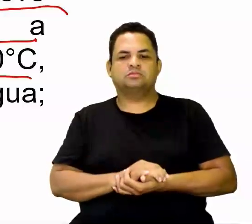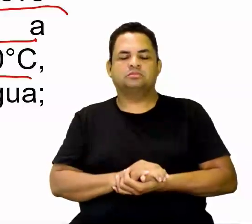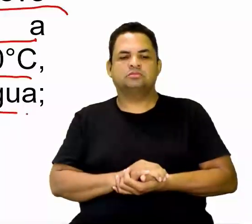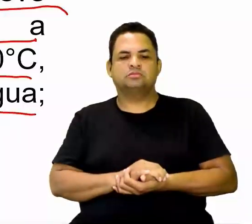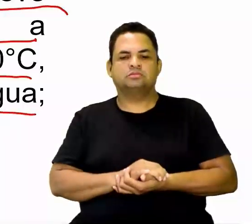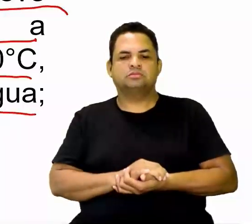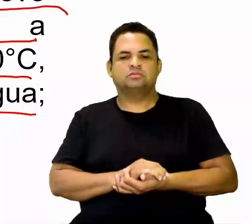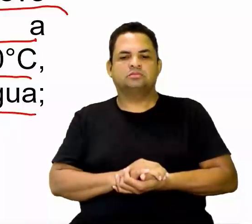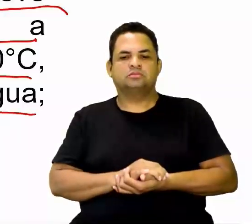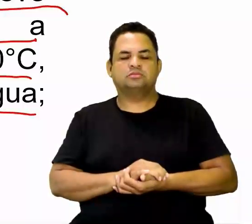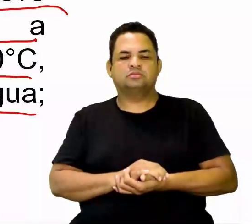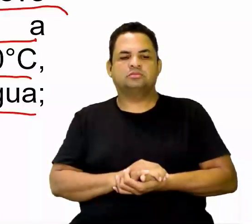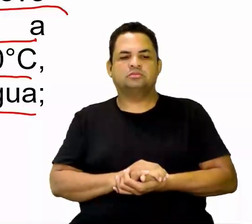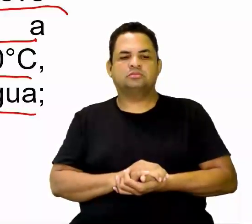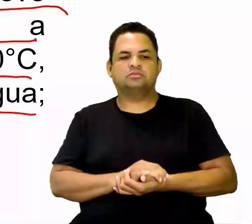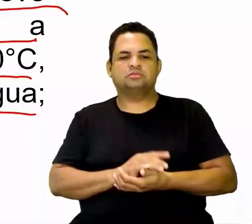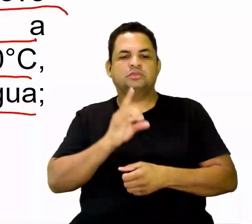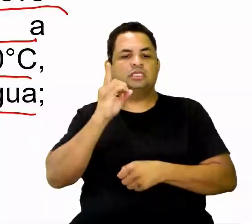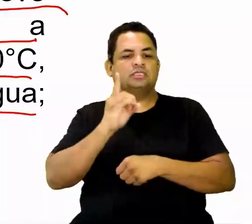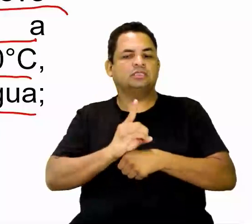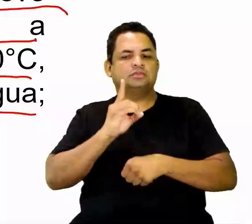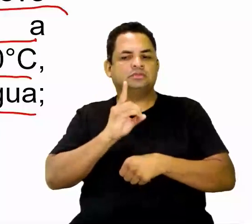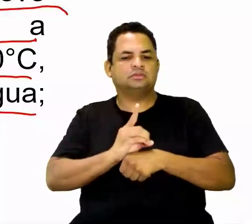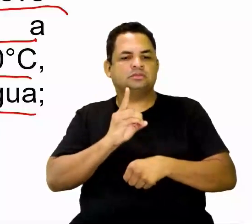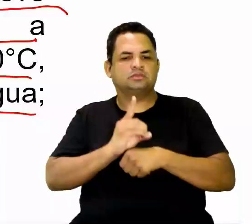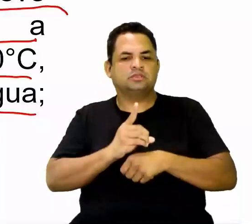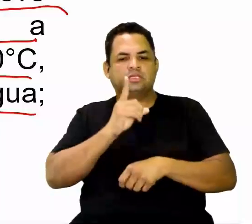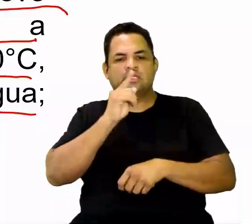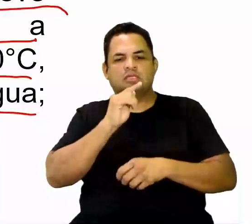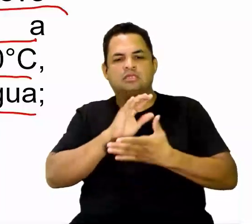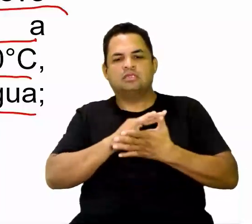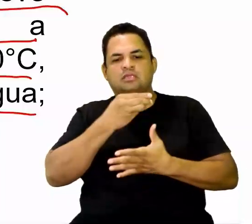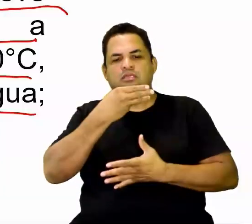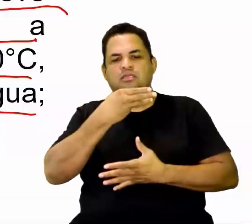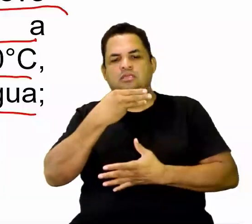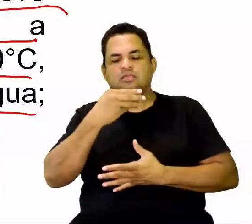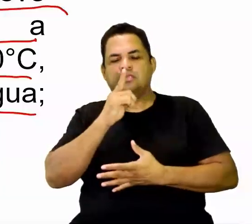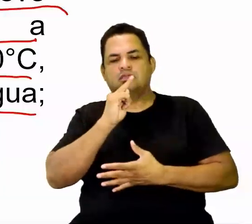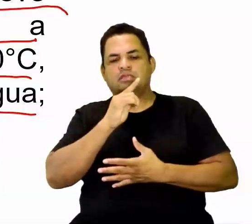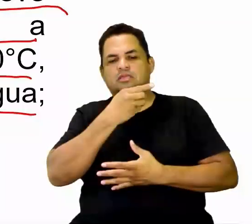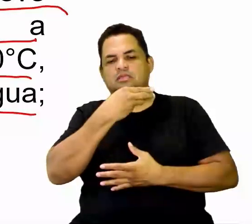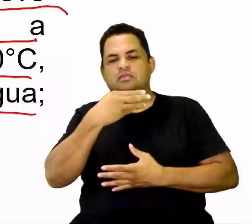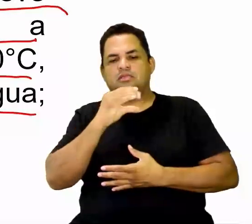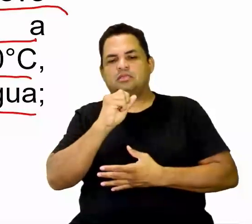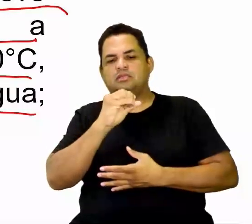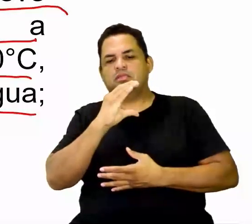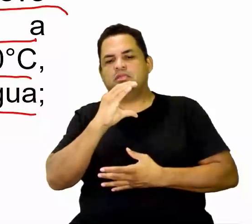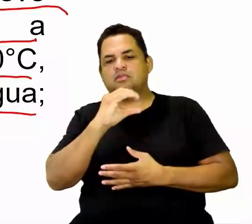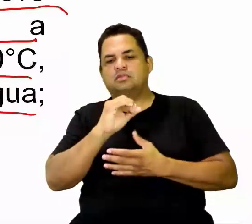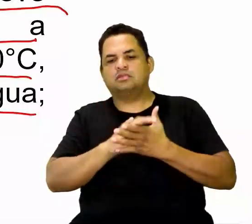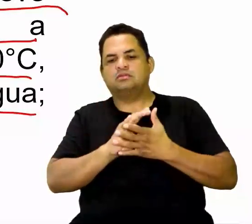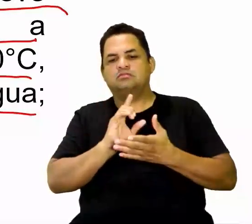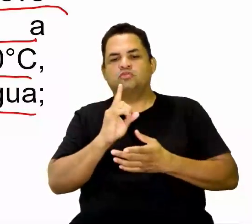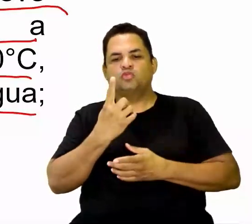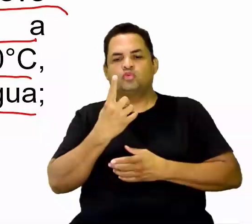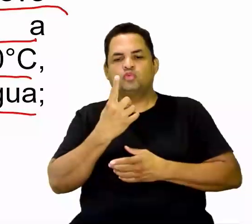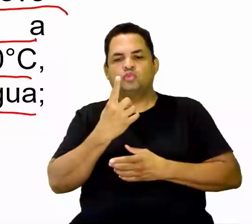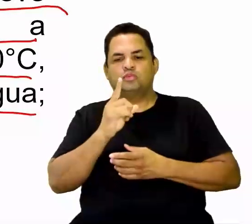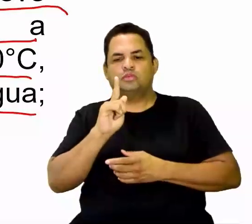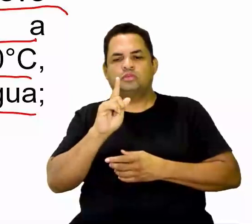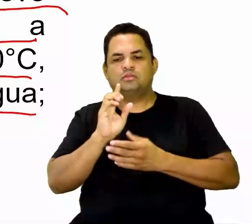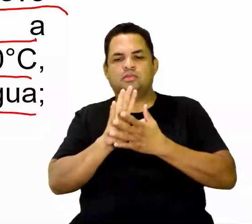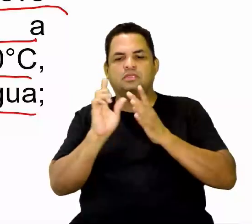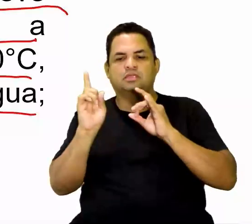ml de água. E a densidade da água a 30 graus, 1 grama por mililitro, tá certo?